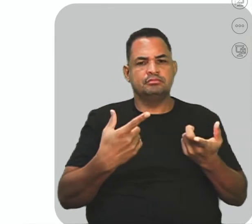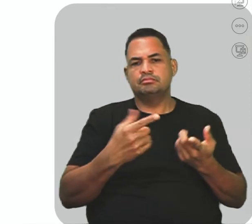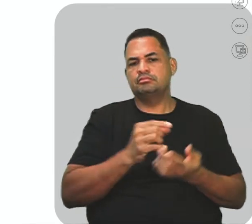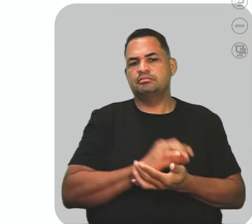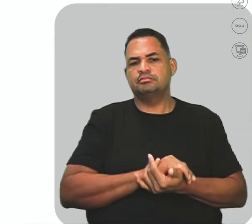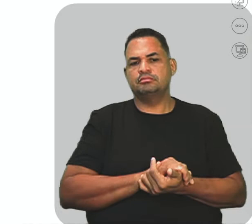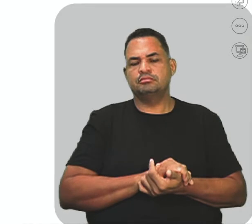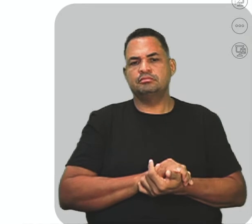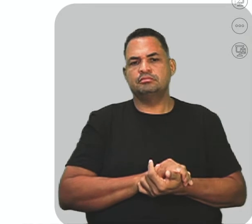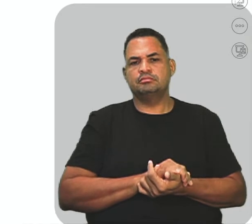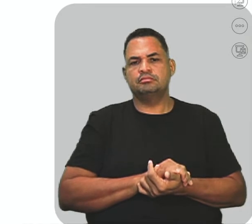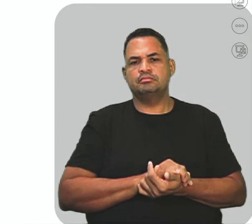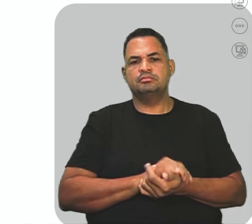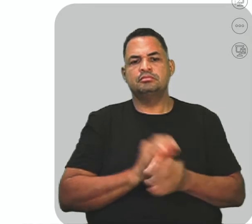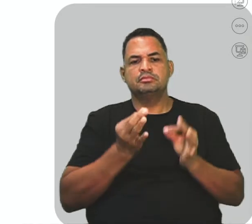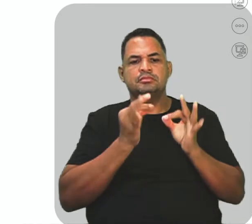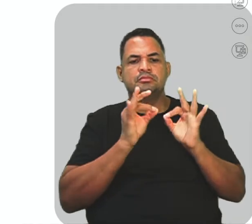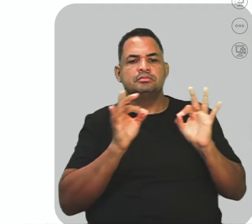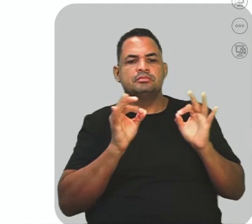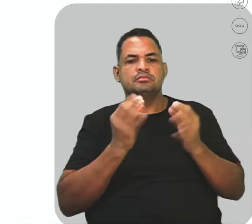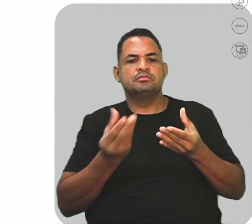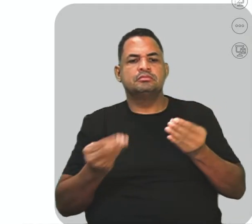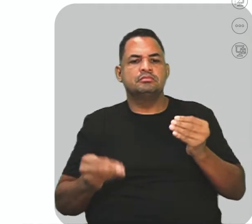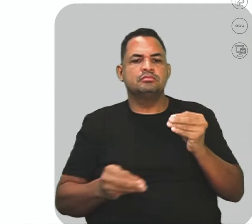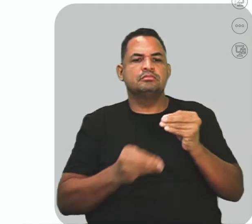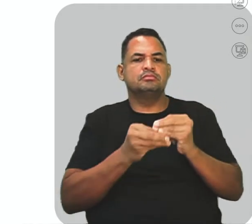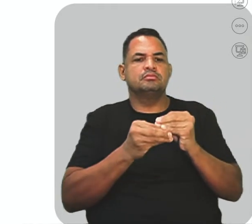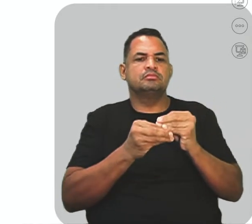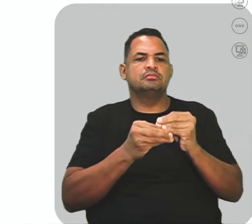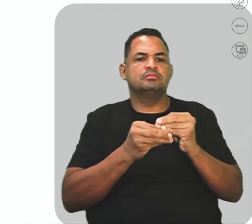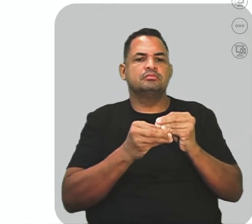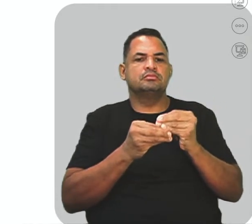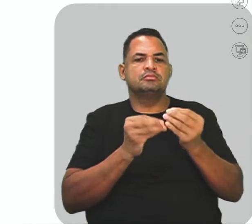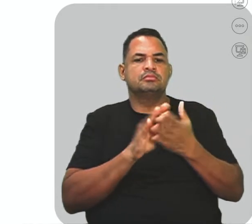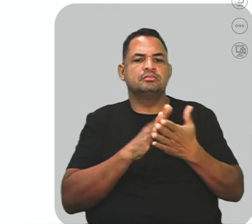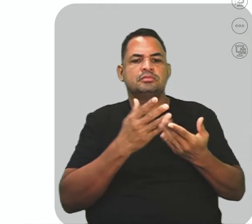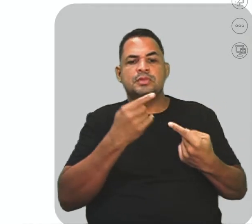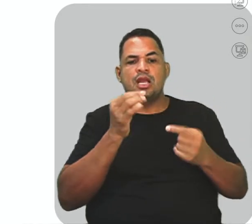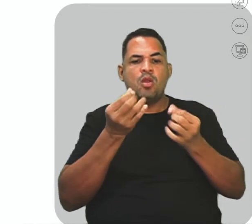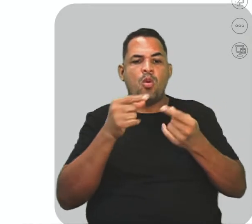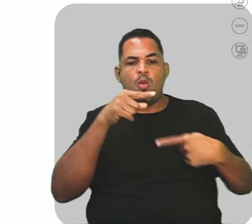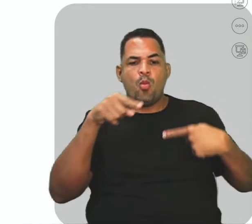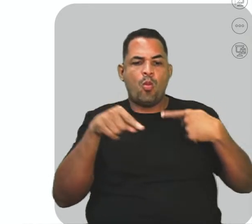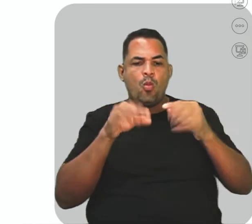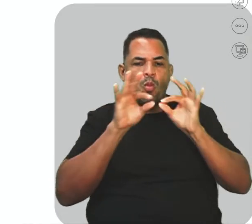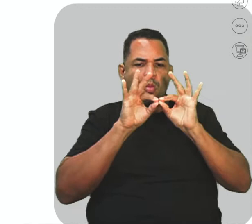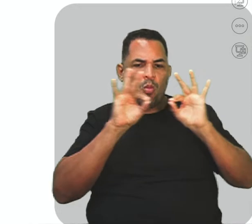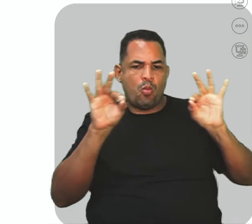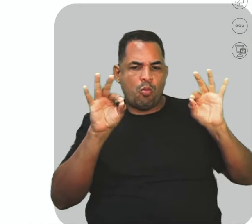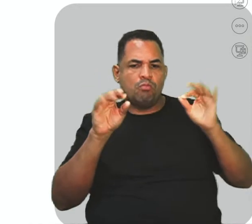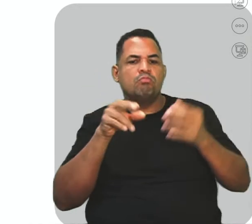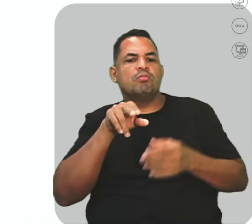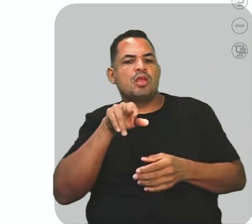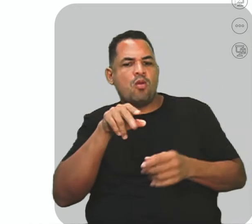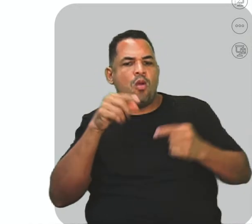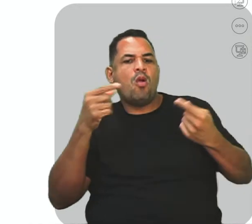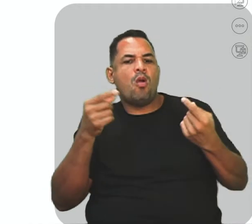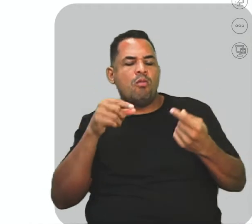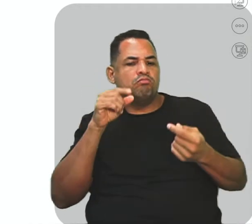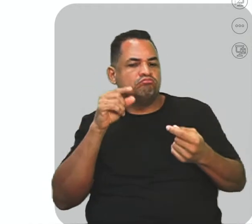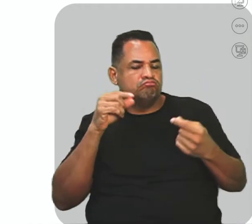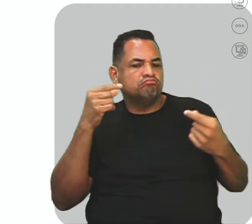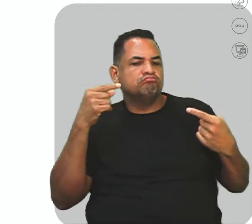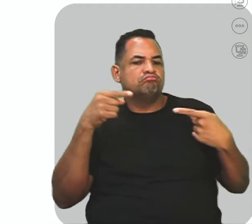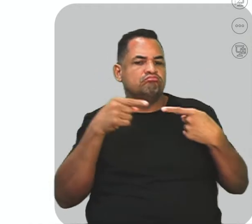aqui, ela simplesmente acrescentou no mesmo viés sintático, no mesmo sentido, né, para